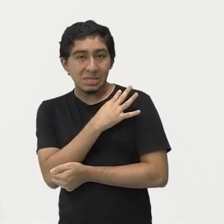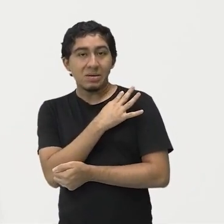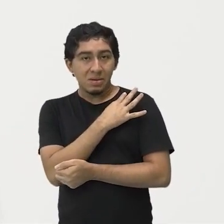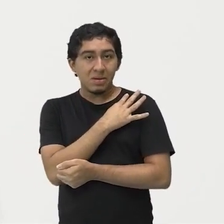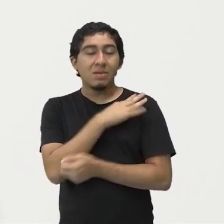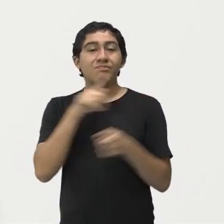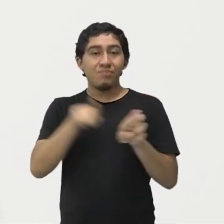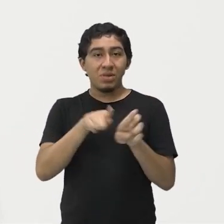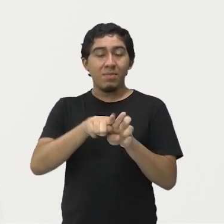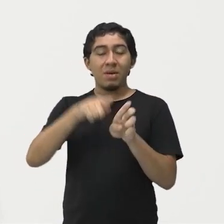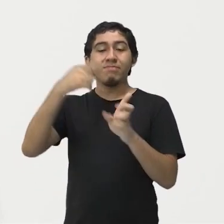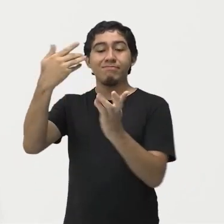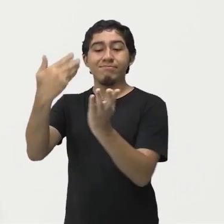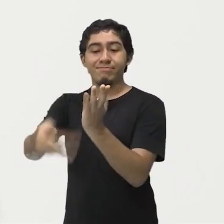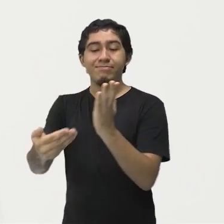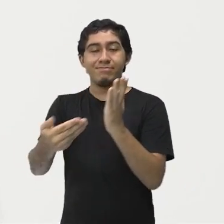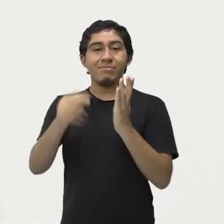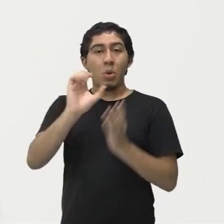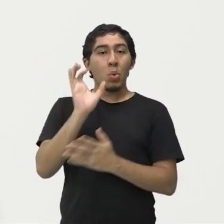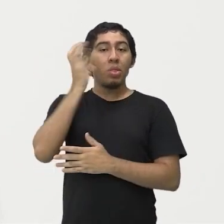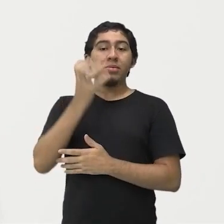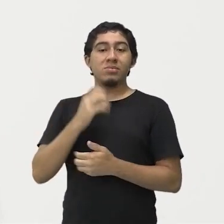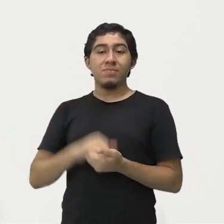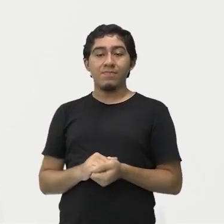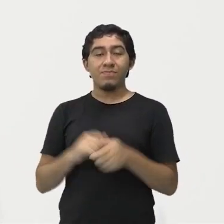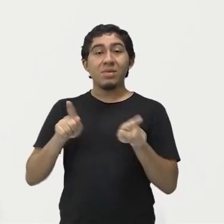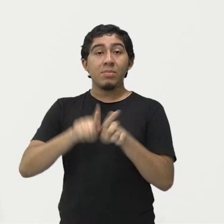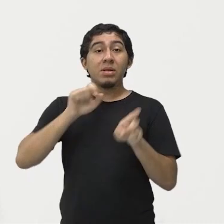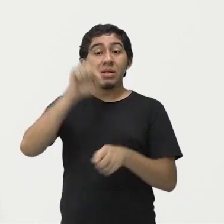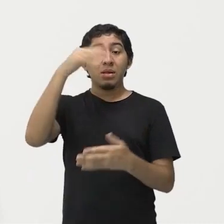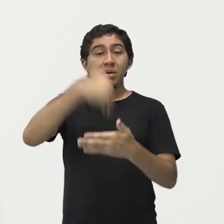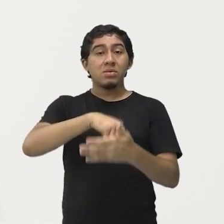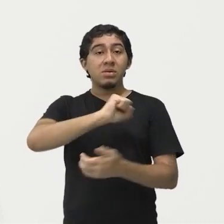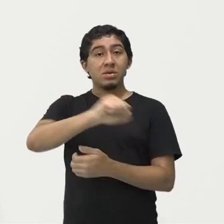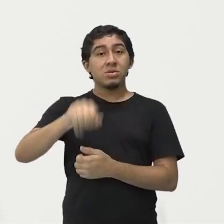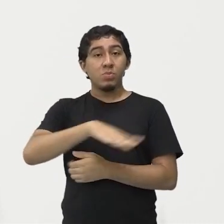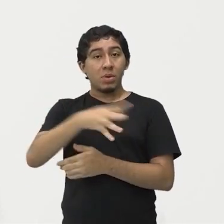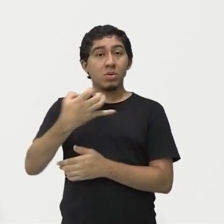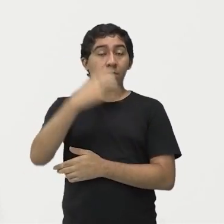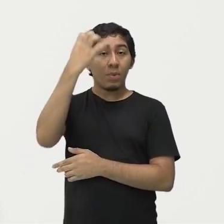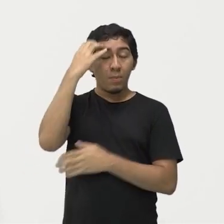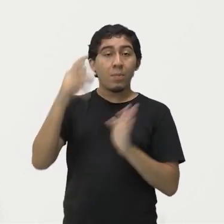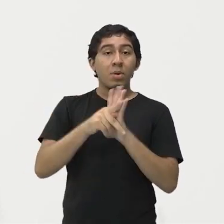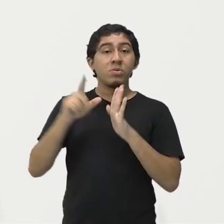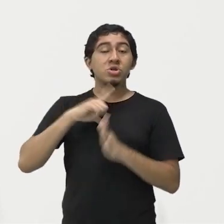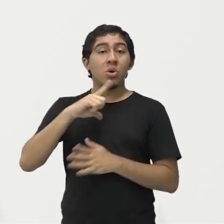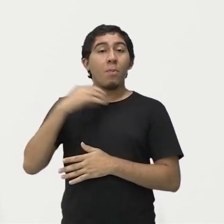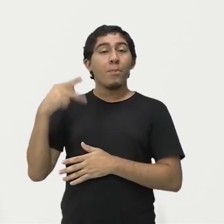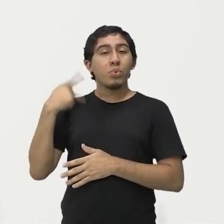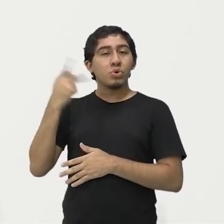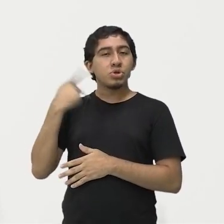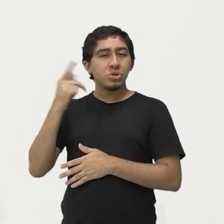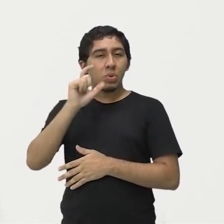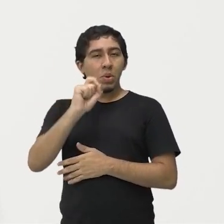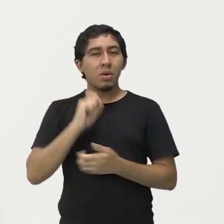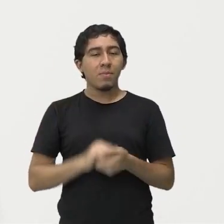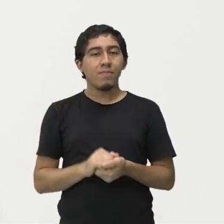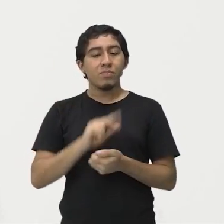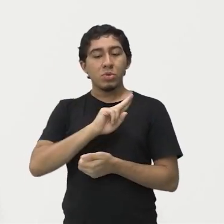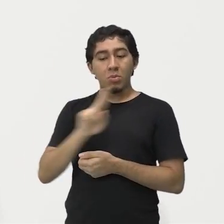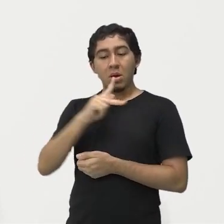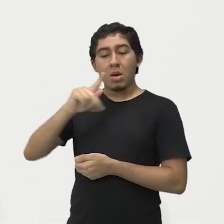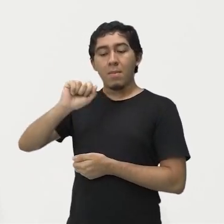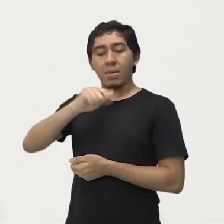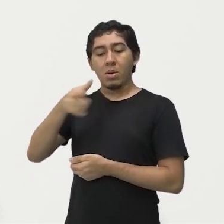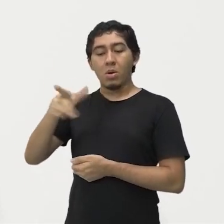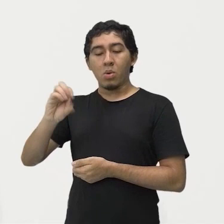dentro do Império Romano, eles desenvolviam a política chamada política do pão e circo. E o que era essa